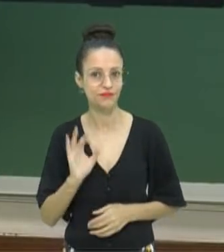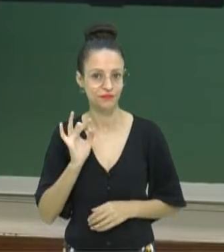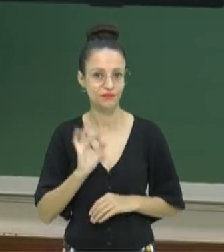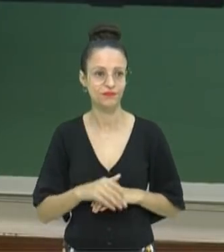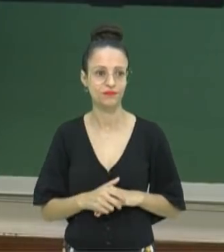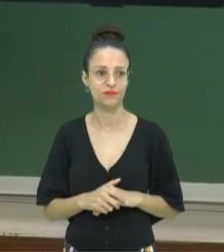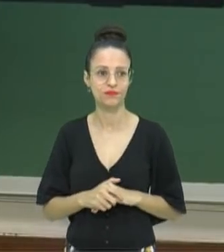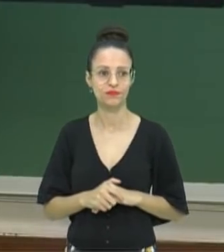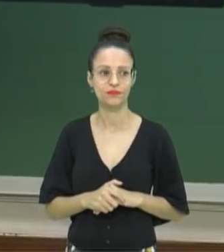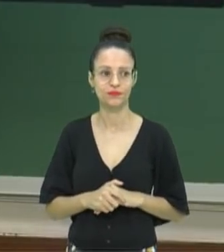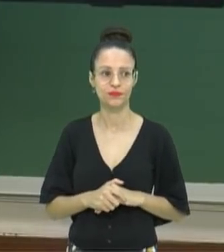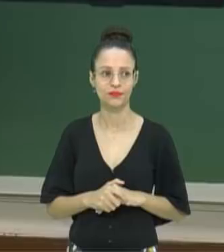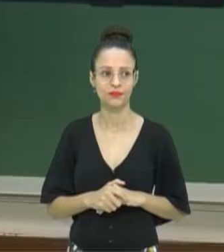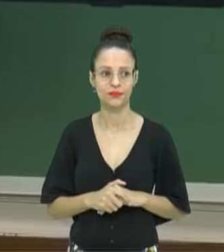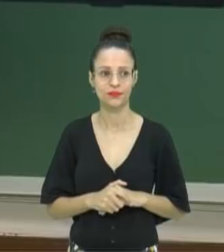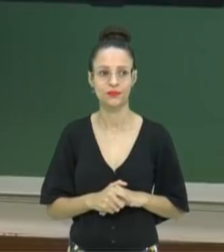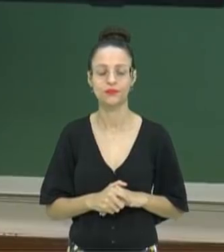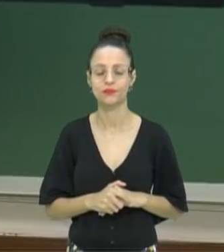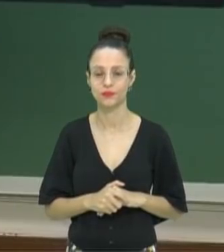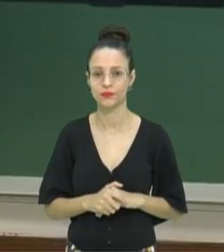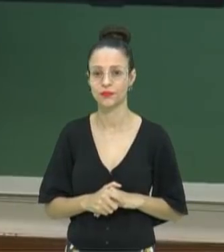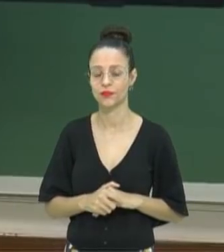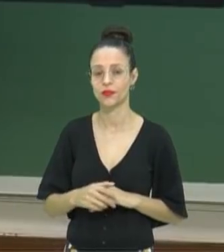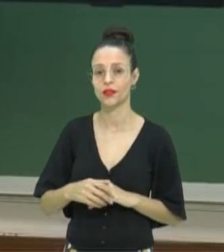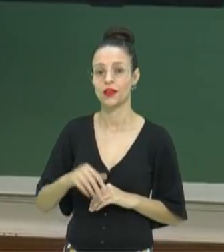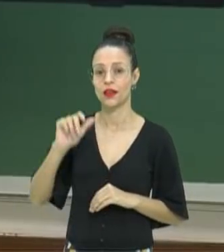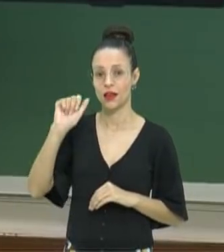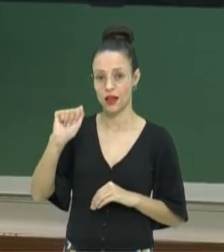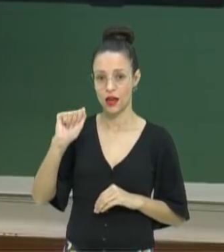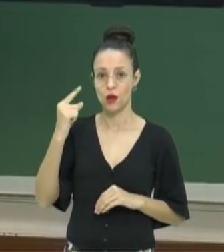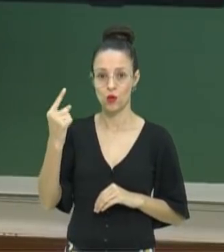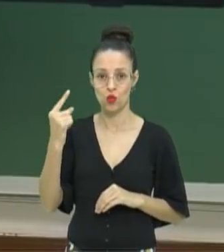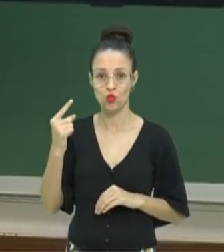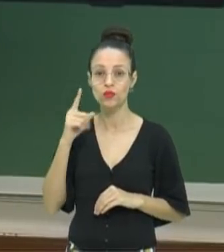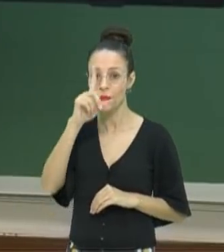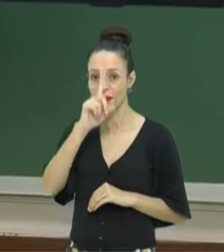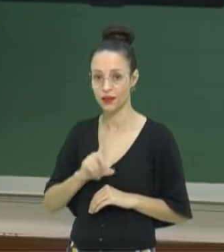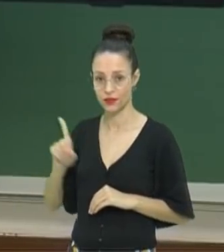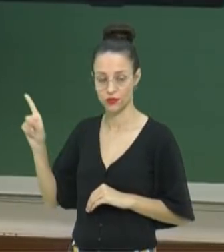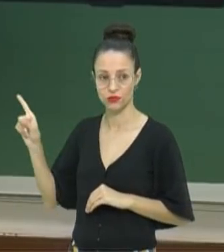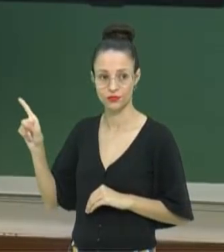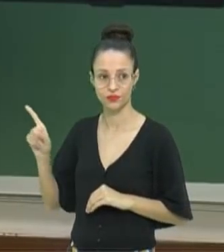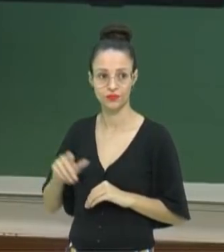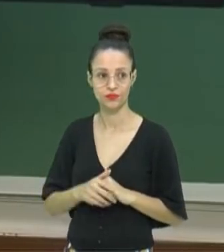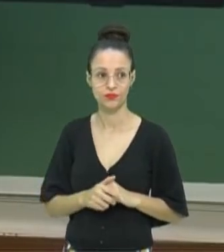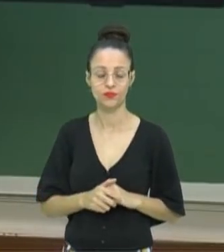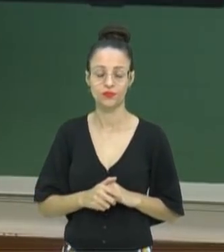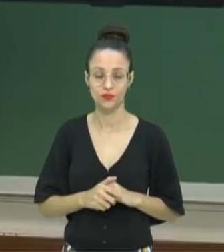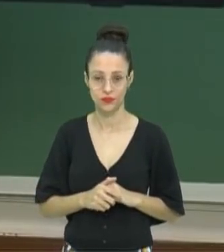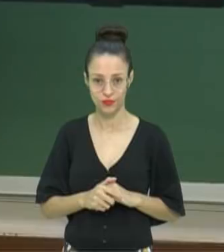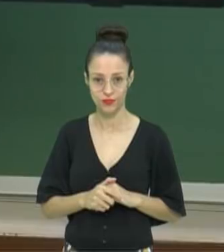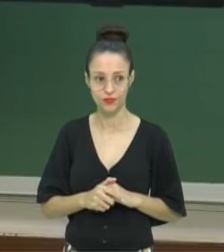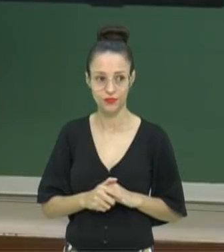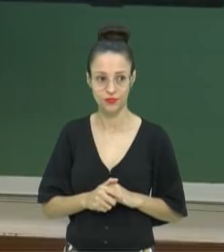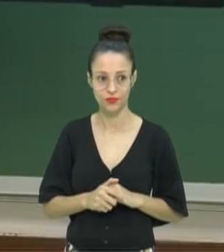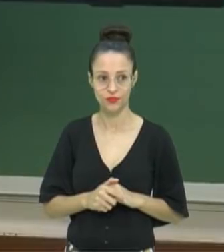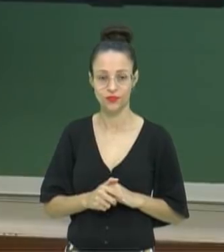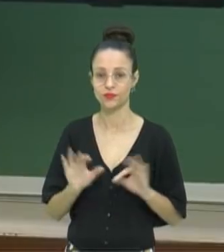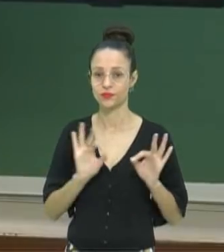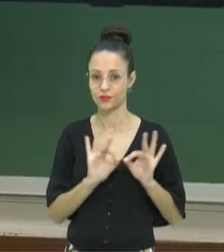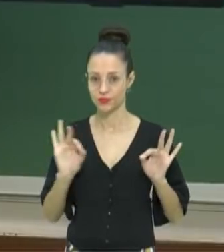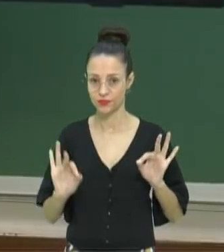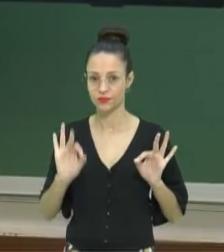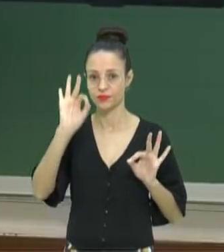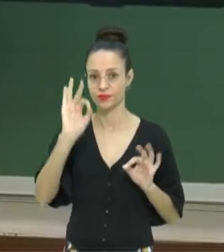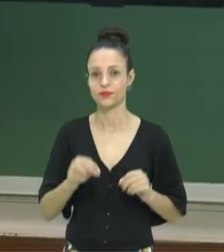certo? Então, vamos lá. A área A1, que é aquele retângulo amarelo, base vezes altura, 3